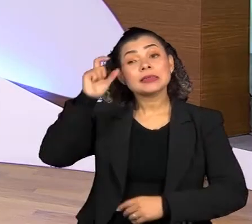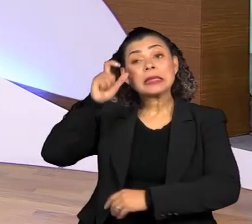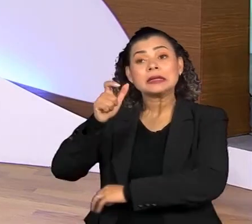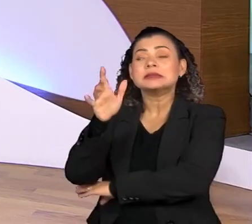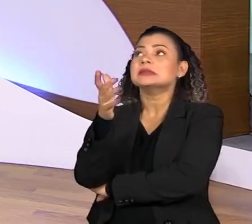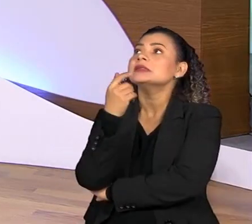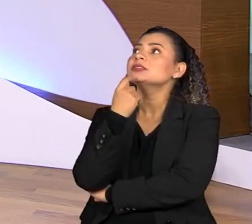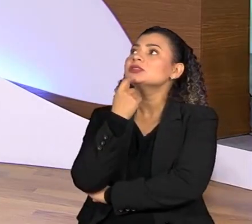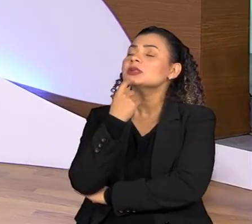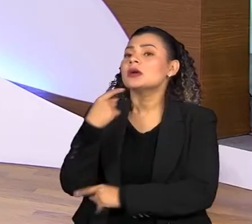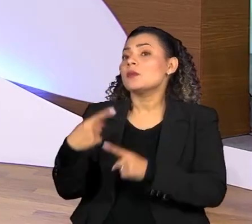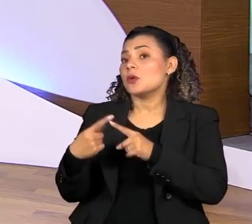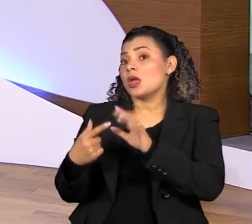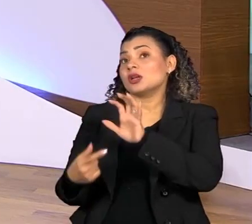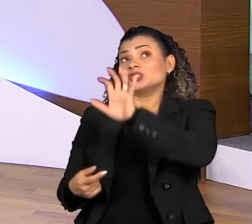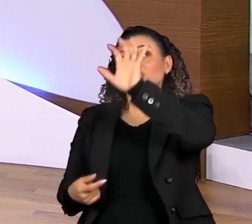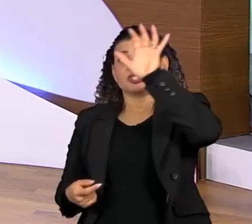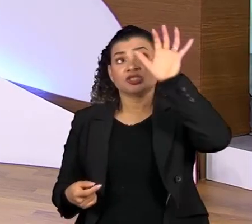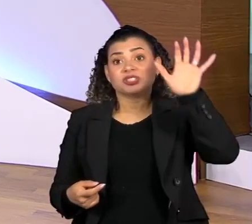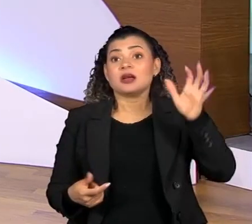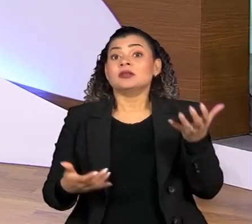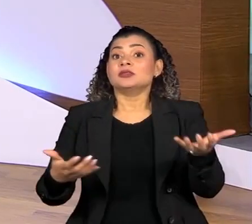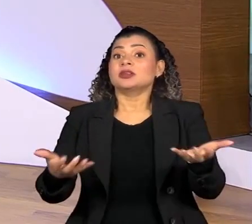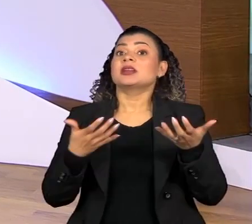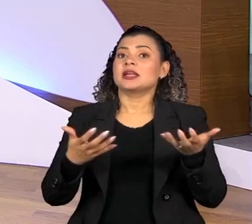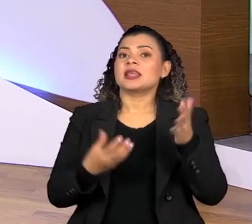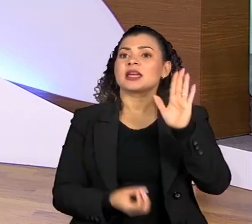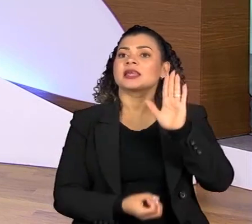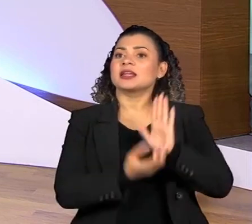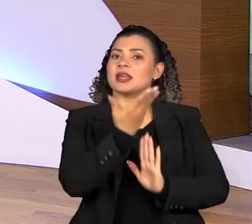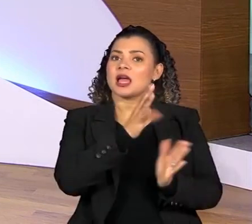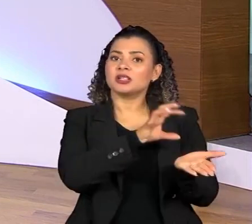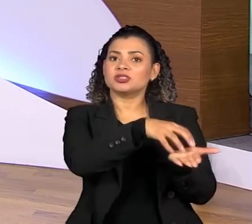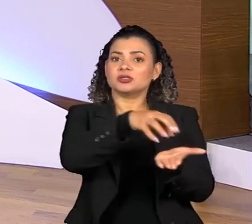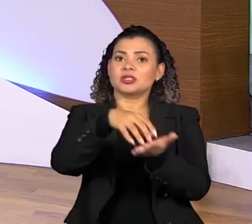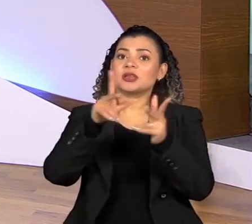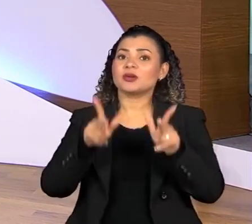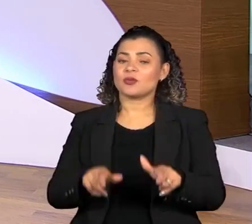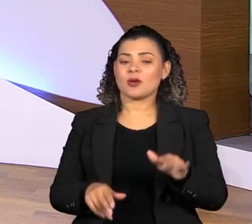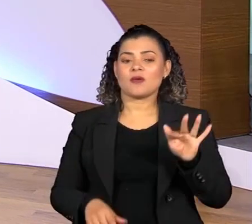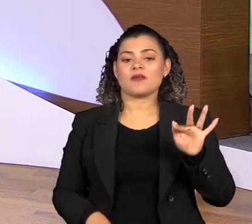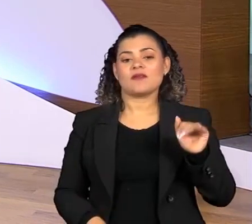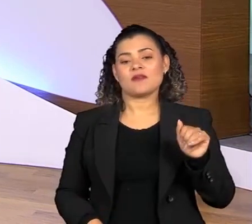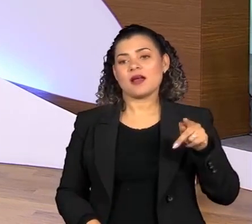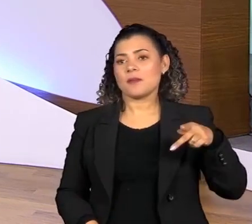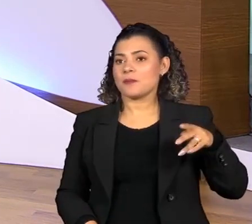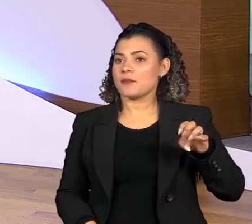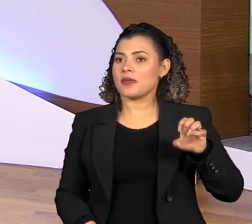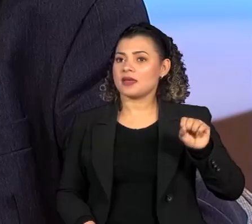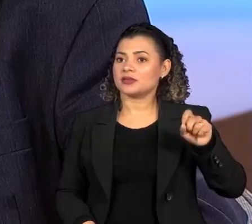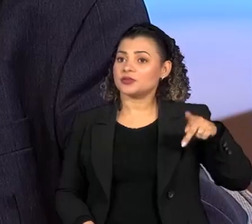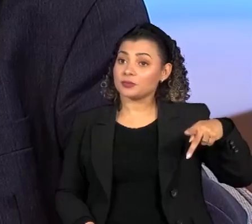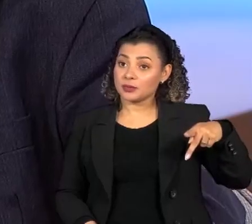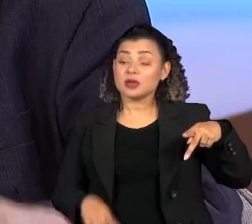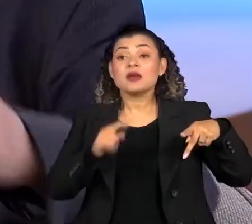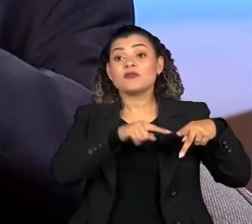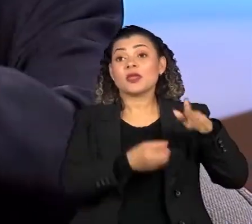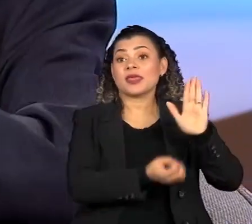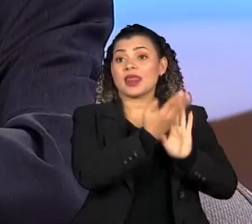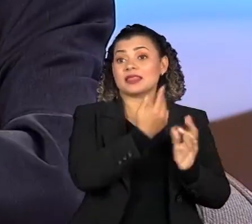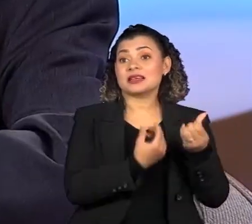outros estados estavam querendo criar Fundações como afasta foi fundada a 60 anos